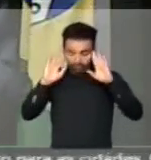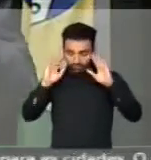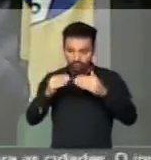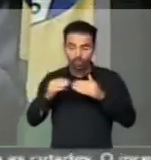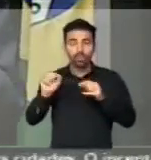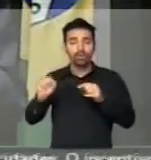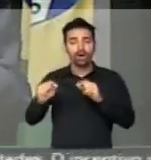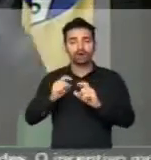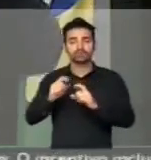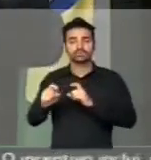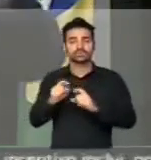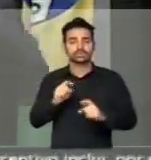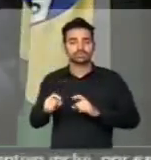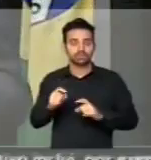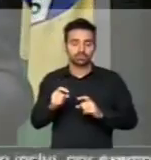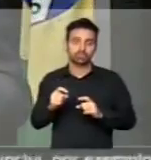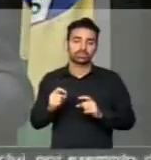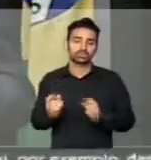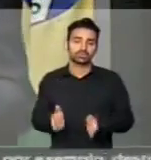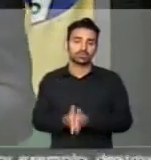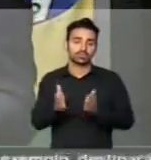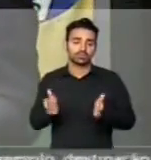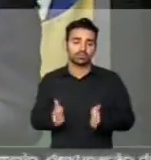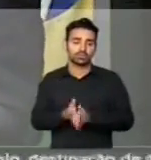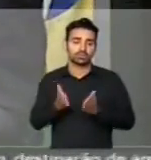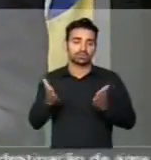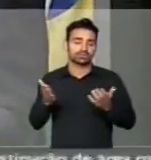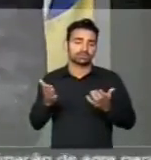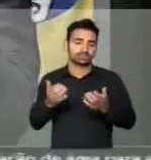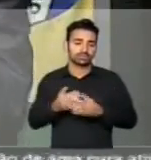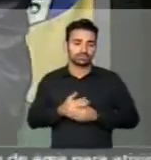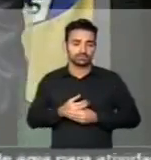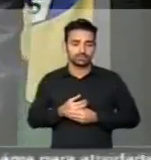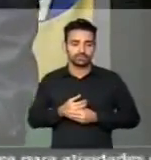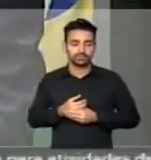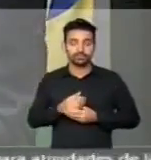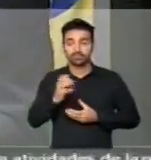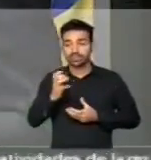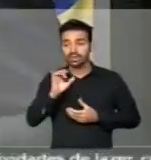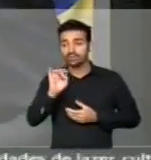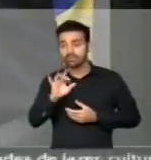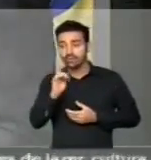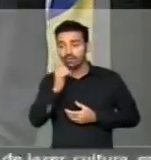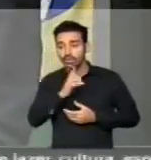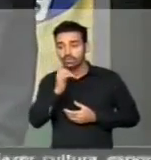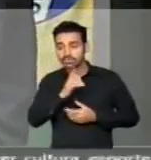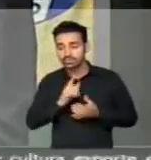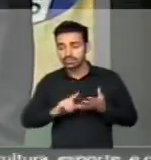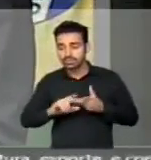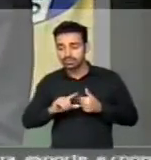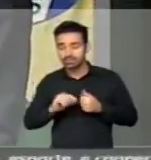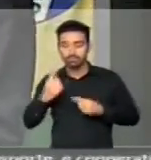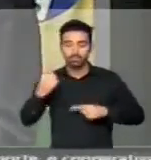administrar a pobreza e, com isso, querendo aferir ganhos políticos e eleitorais.